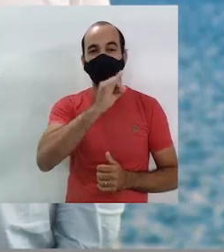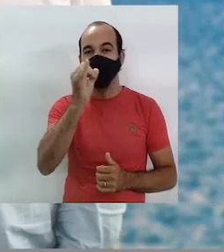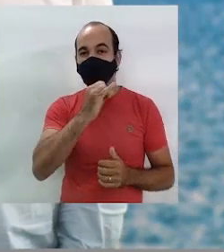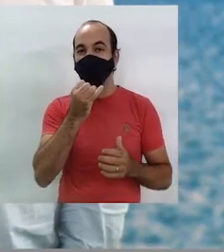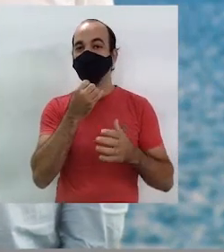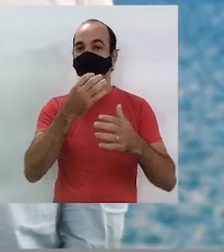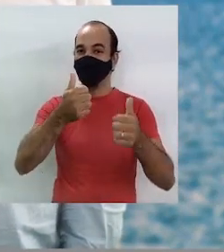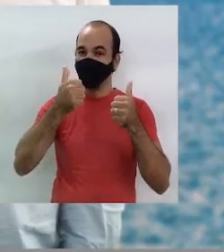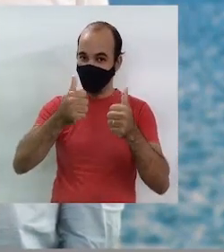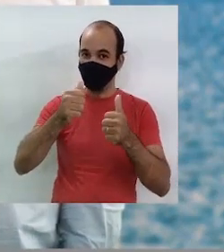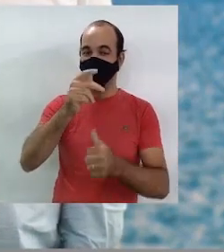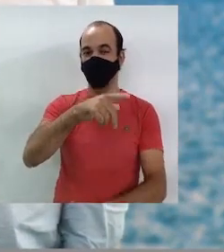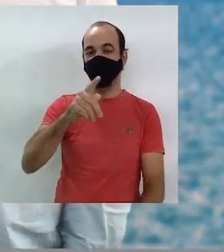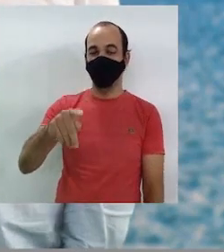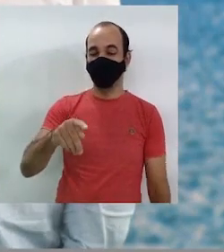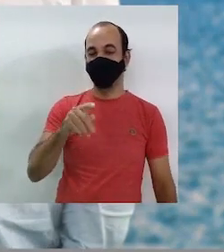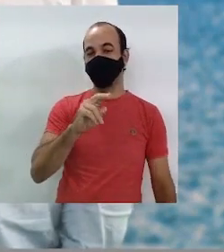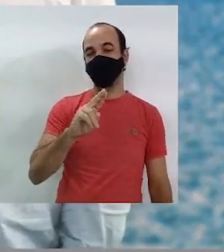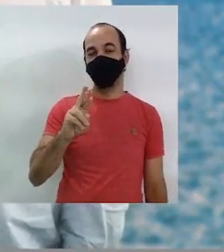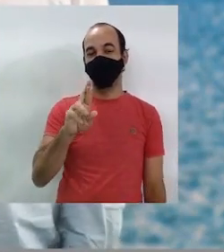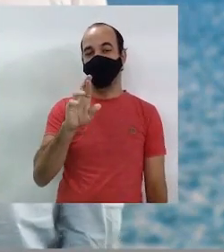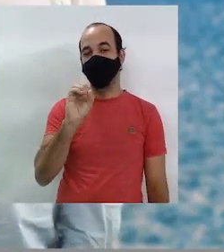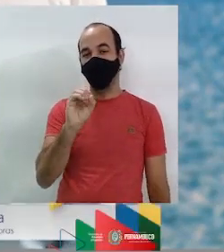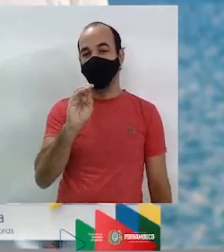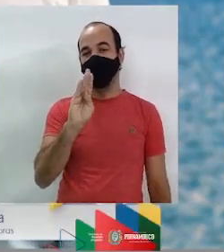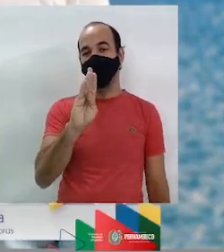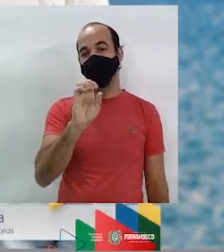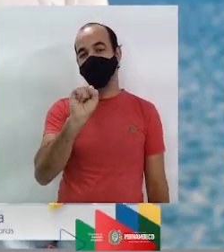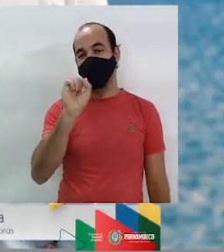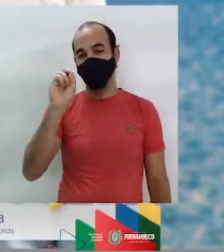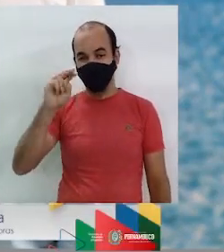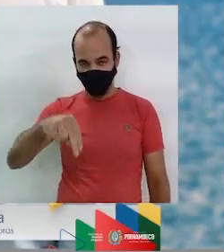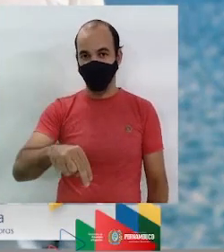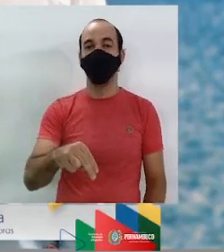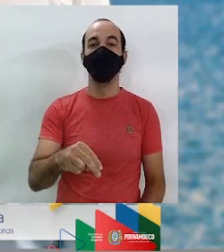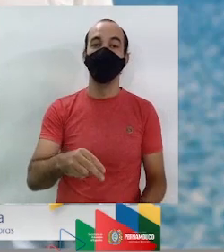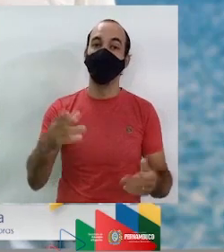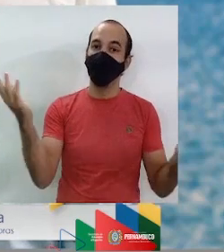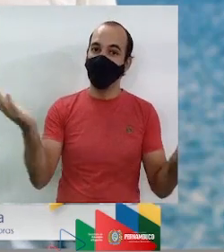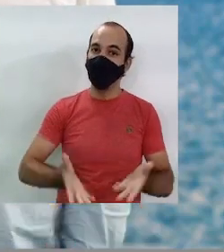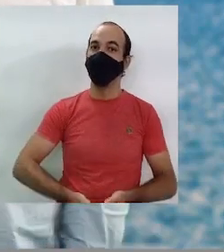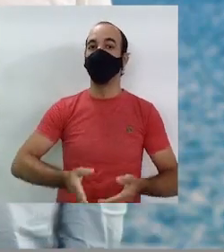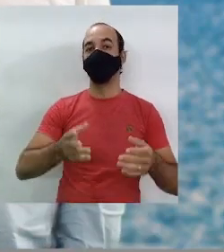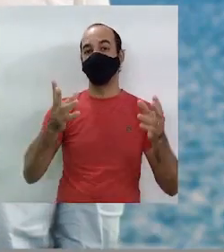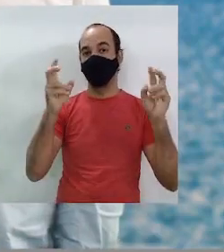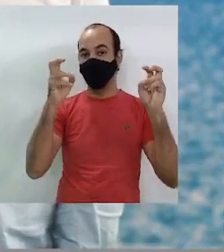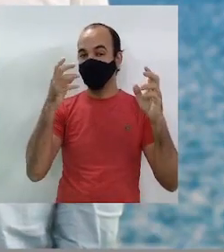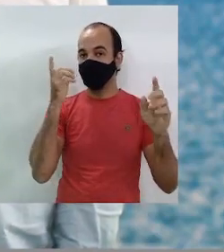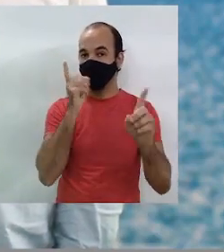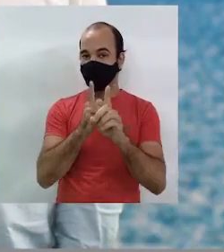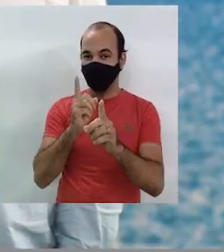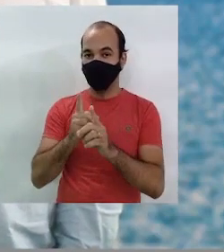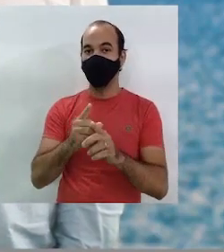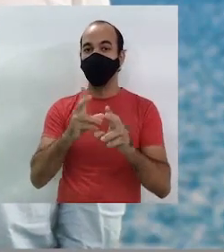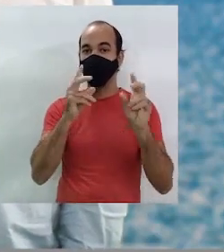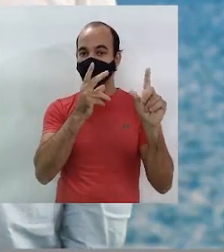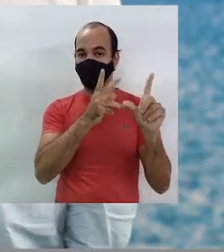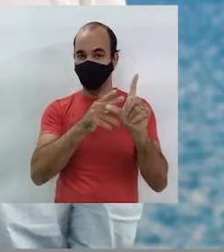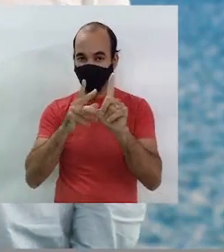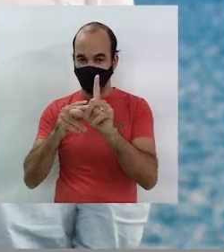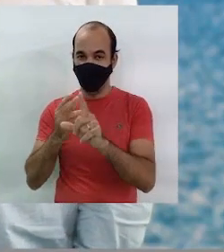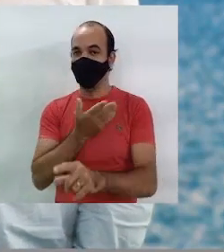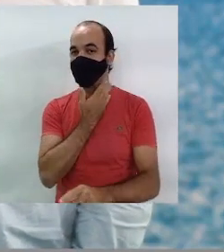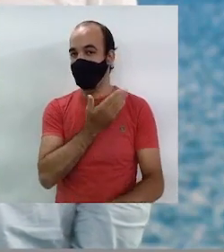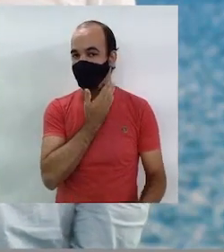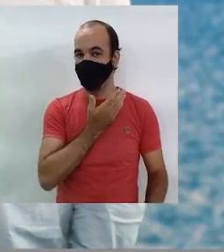Olá, estudantes! Eu sou o professor Robson Anselmo Tavares e hoje nós temos mais um encontro da nossa série do Papo